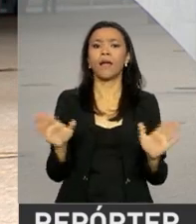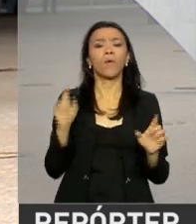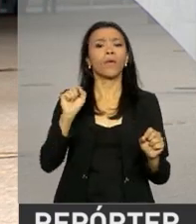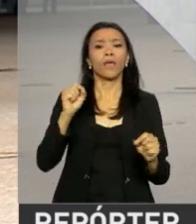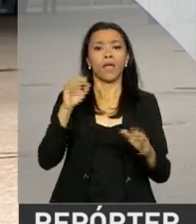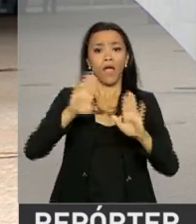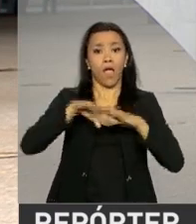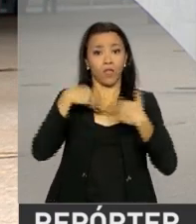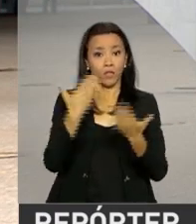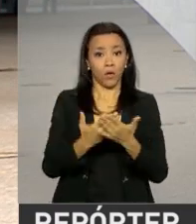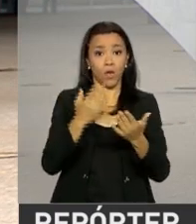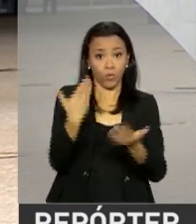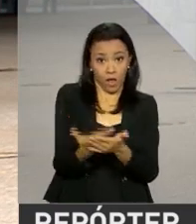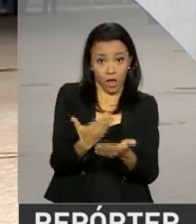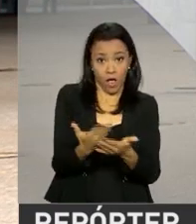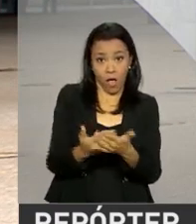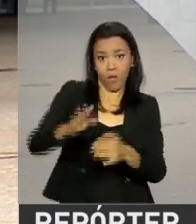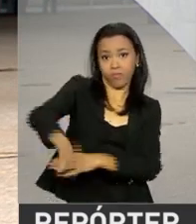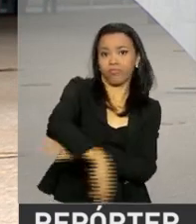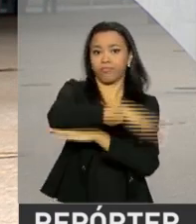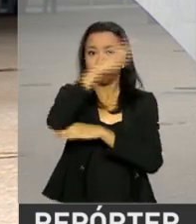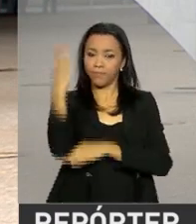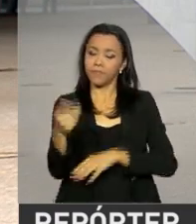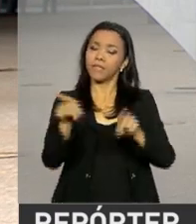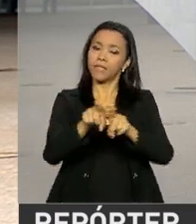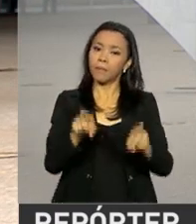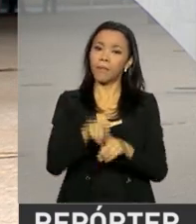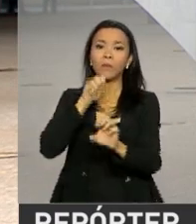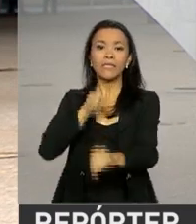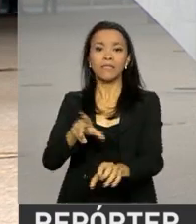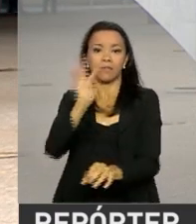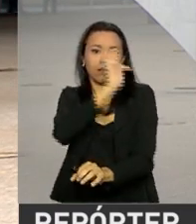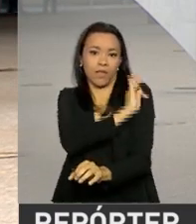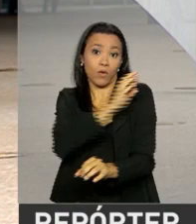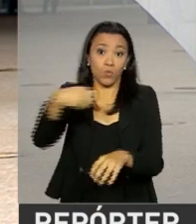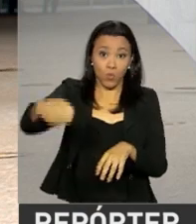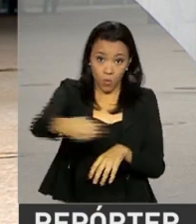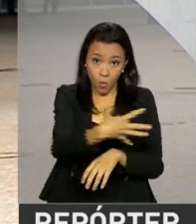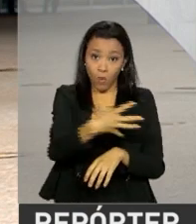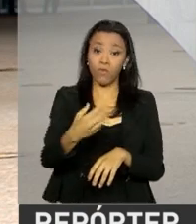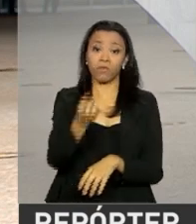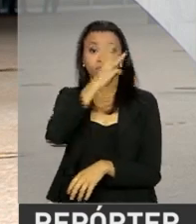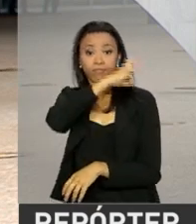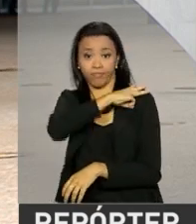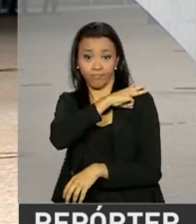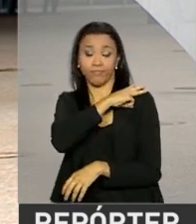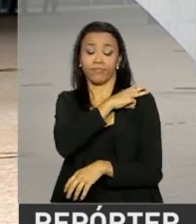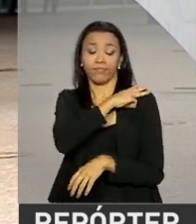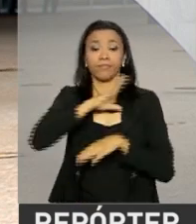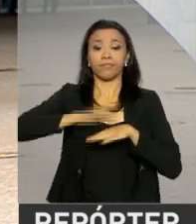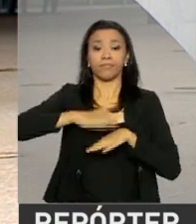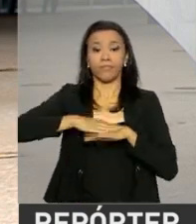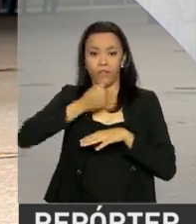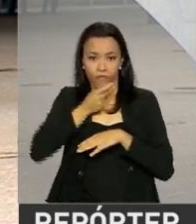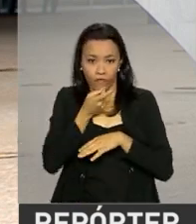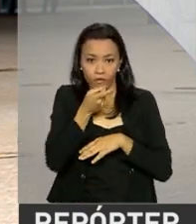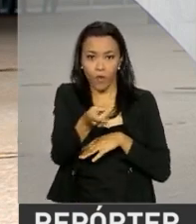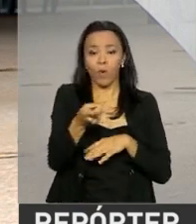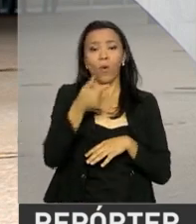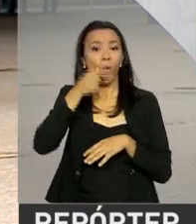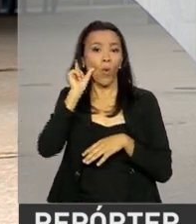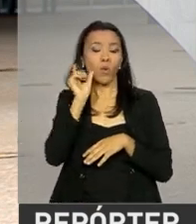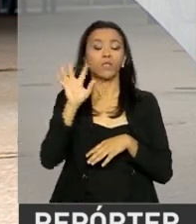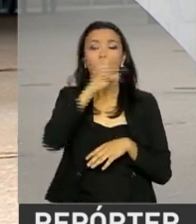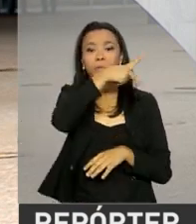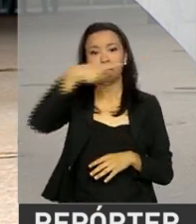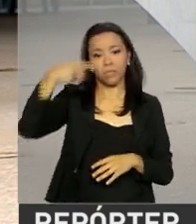integral e da formação técnica e profissional o novo ensino médio deve segundo afirmou o presidente Michel Temer ontem